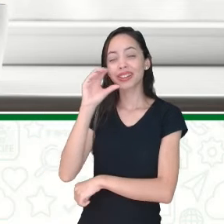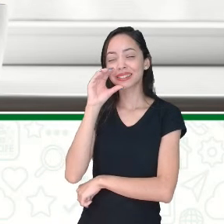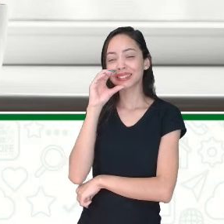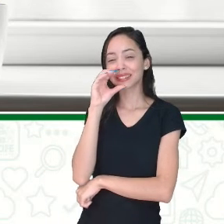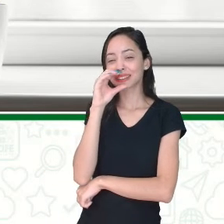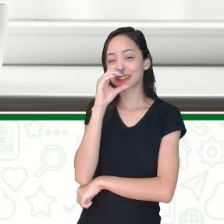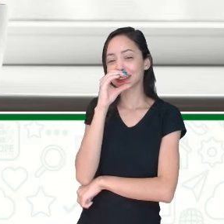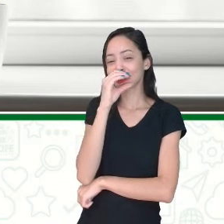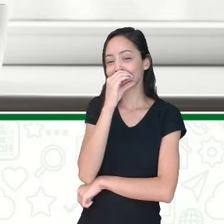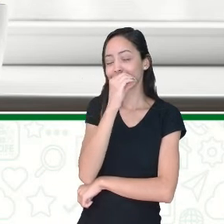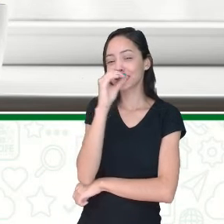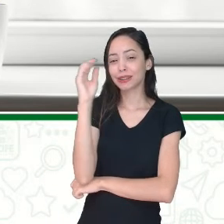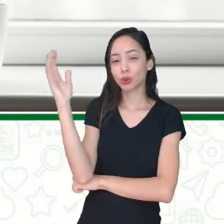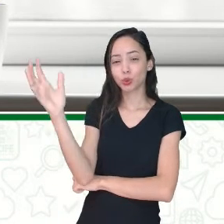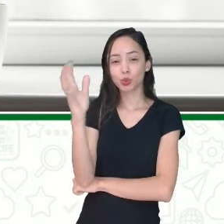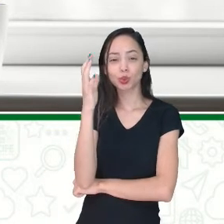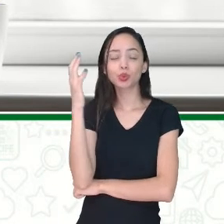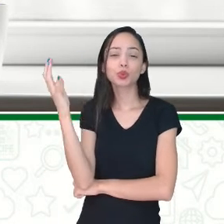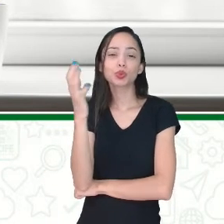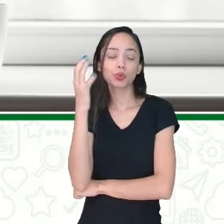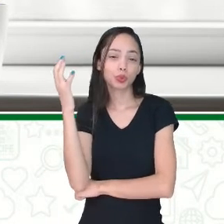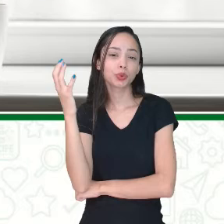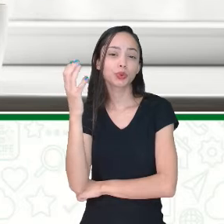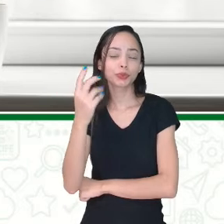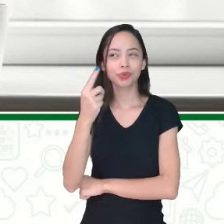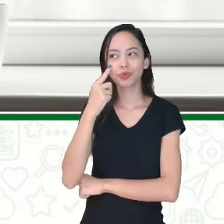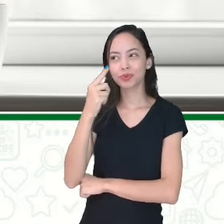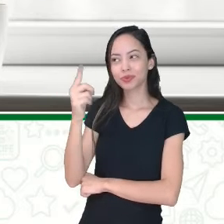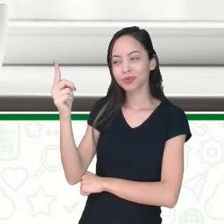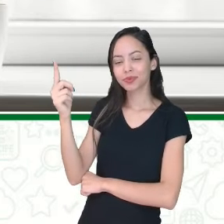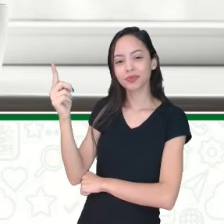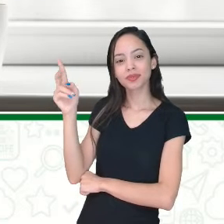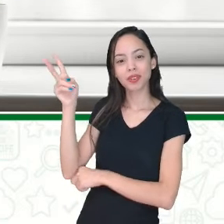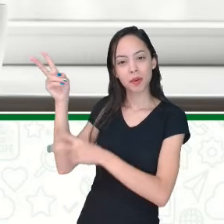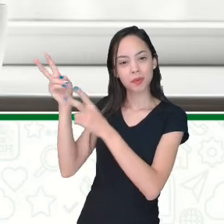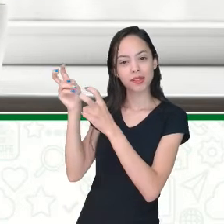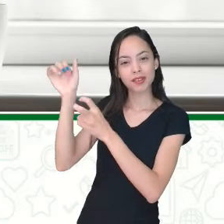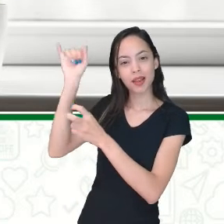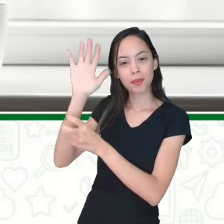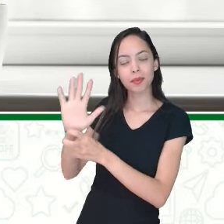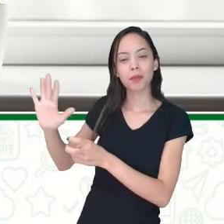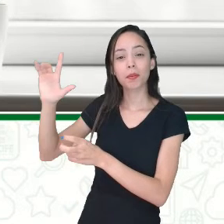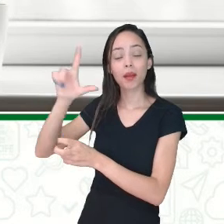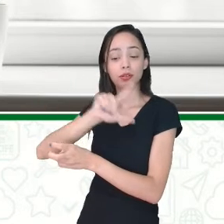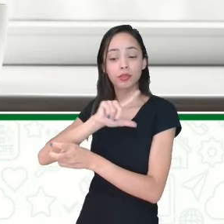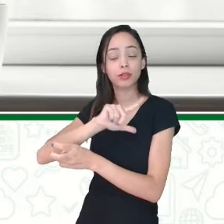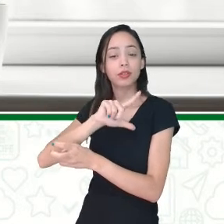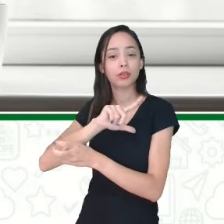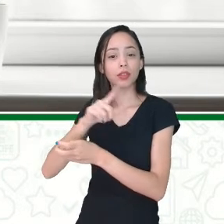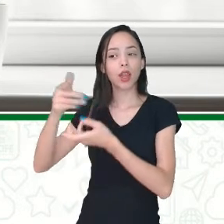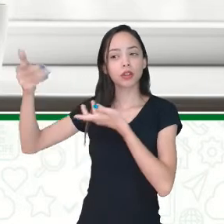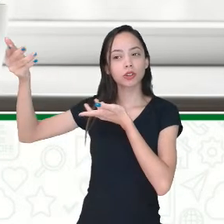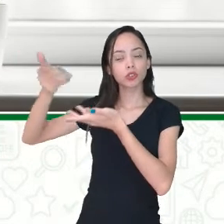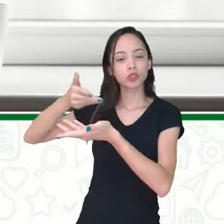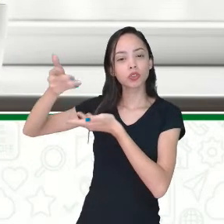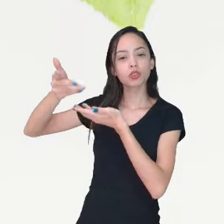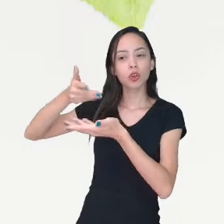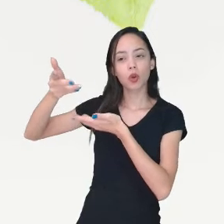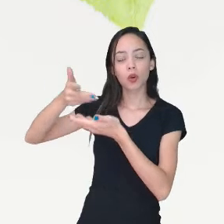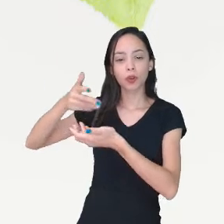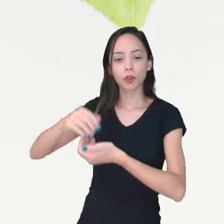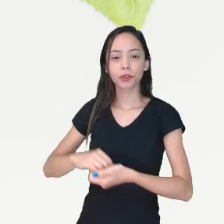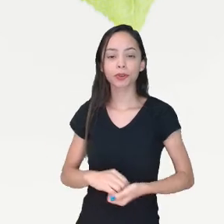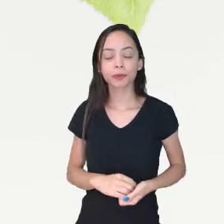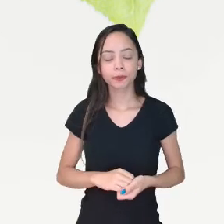da fotossíntese, ó, ela faz essa troca. Ela vai gerar cada vez mais oxigênio para nós